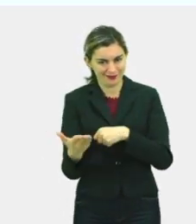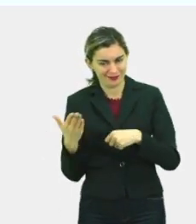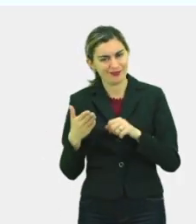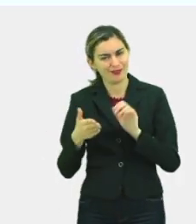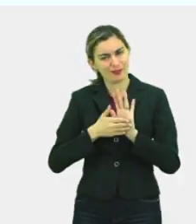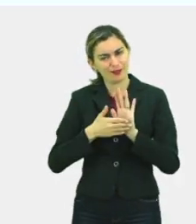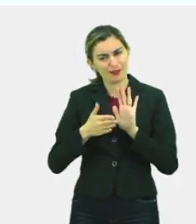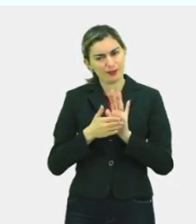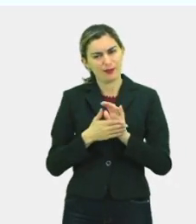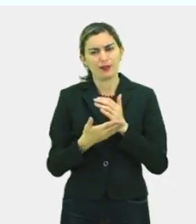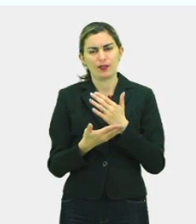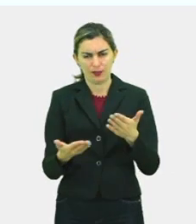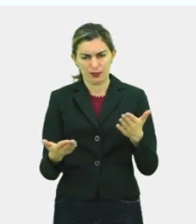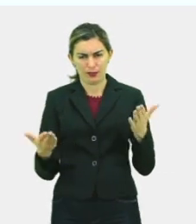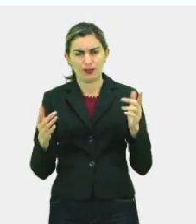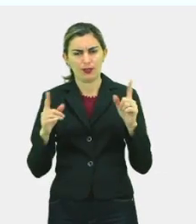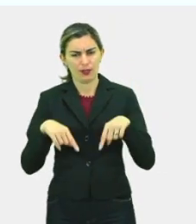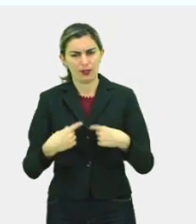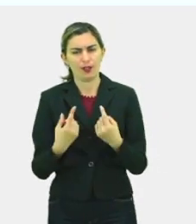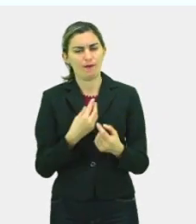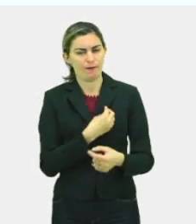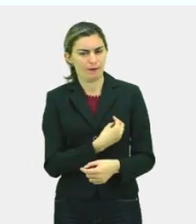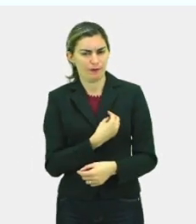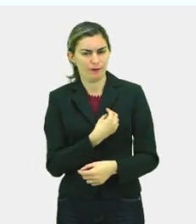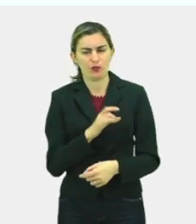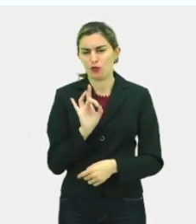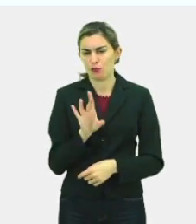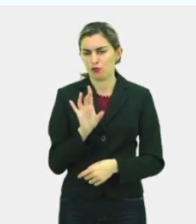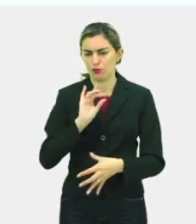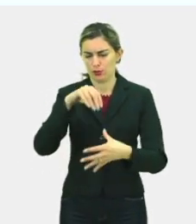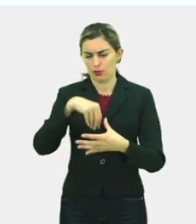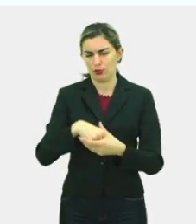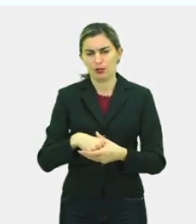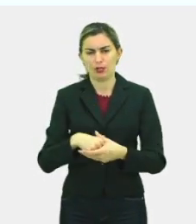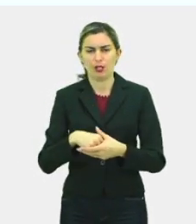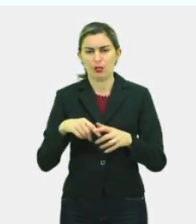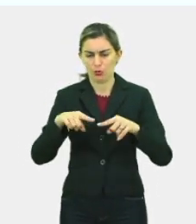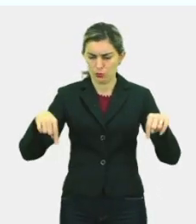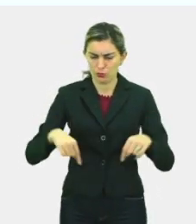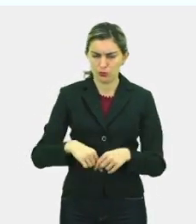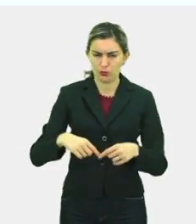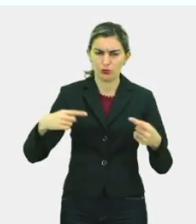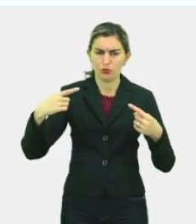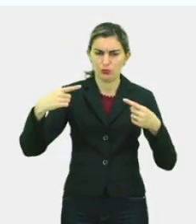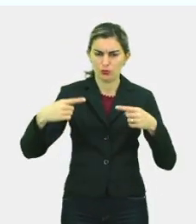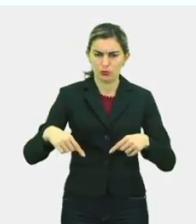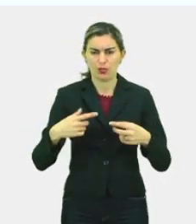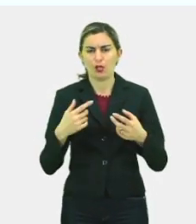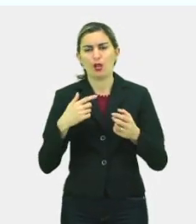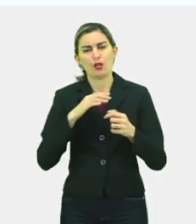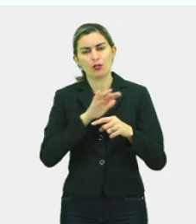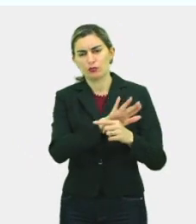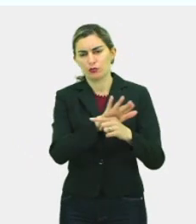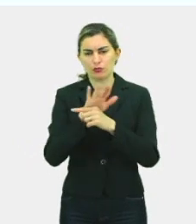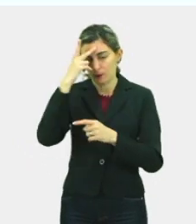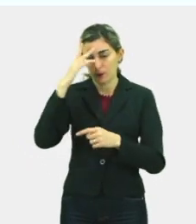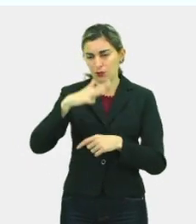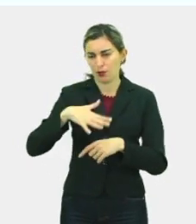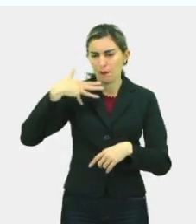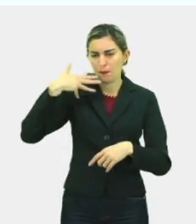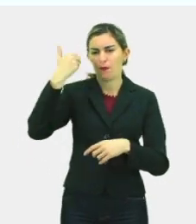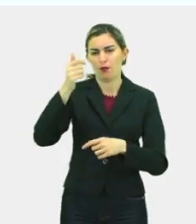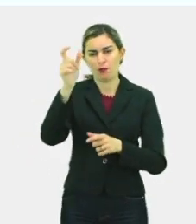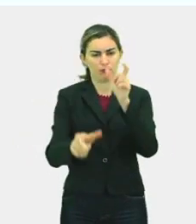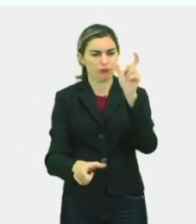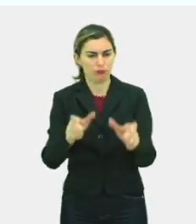Jigoro Kano propôs. Ele é para ser vivenciado não somente dentro do tatame, mas ele ajuda as pessoas a serem